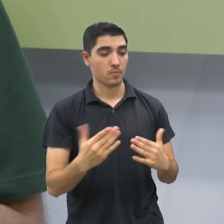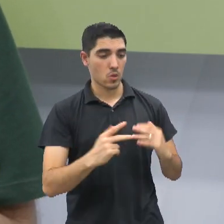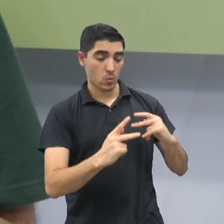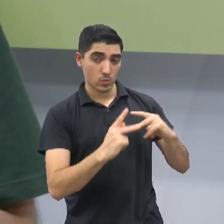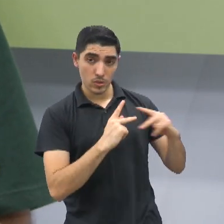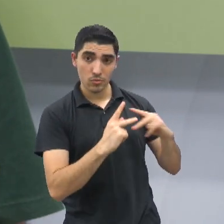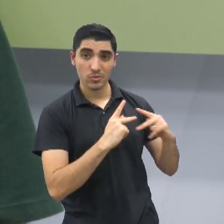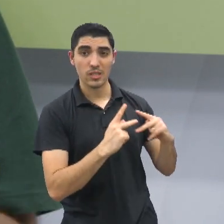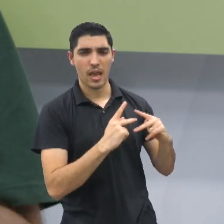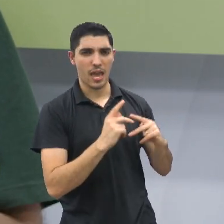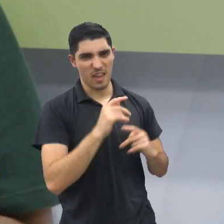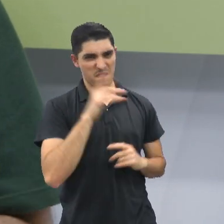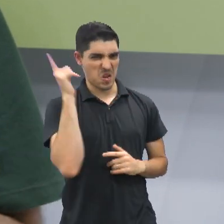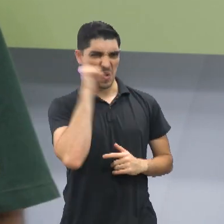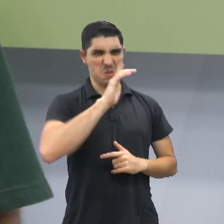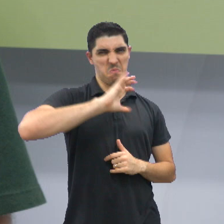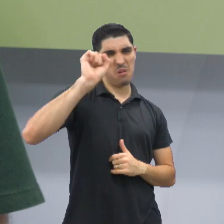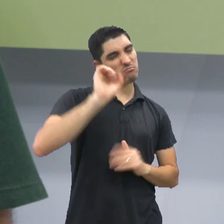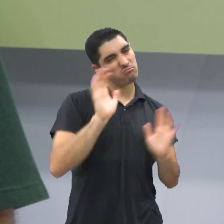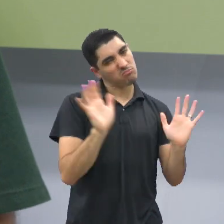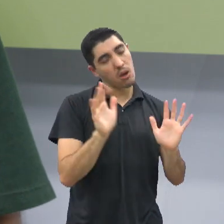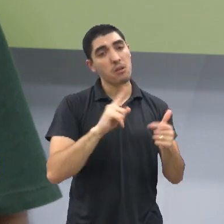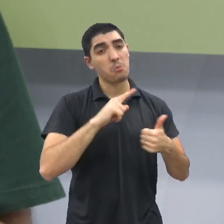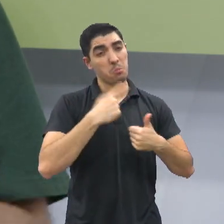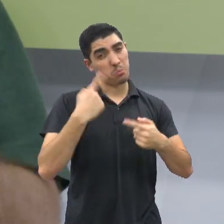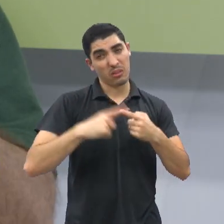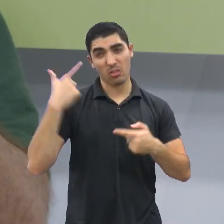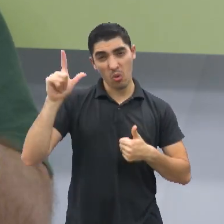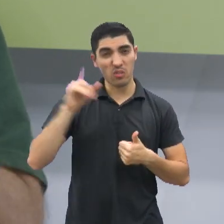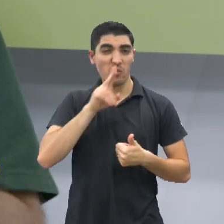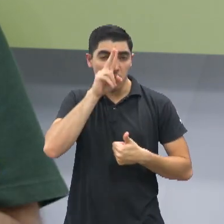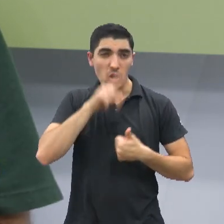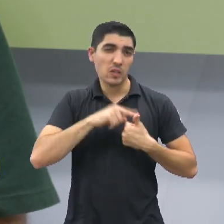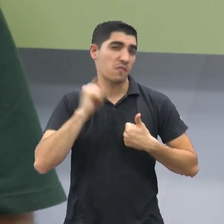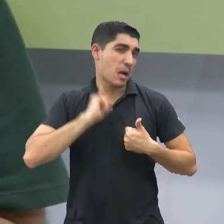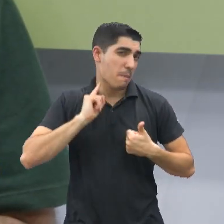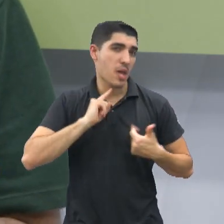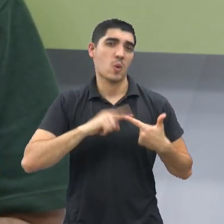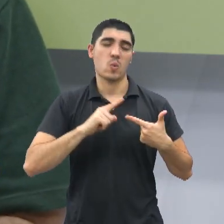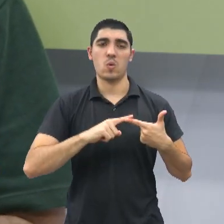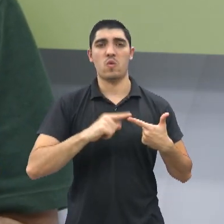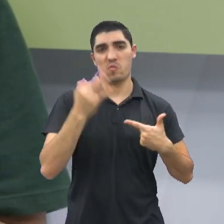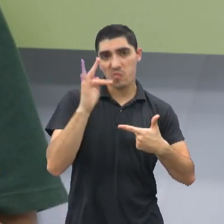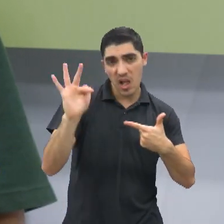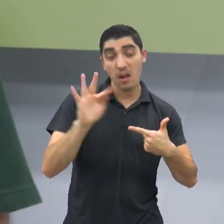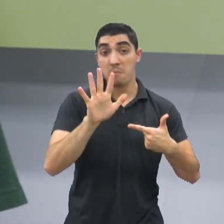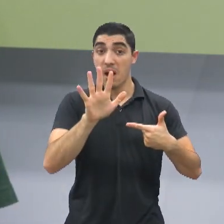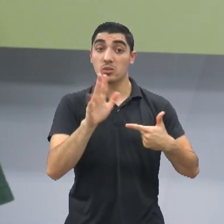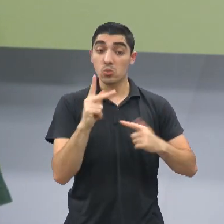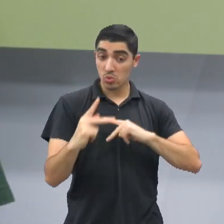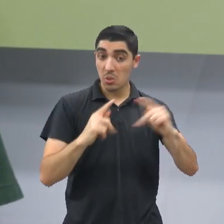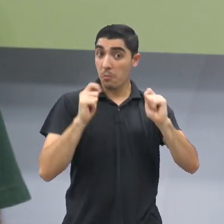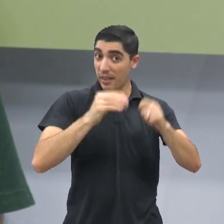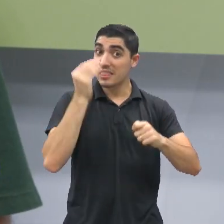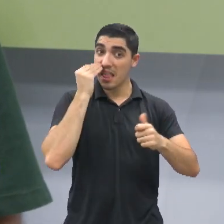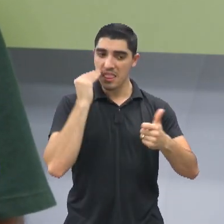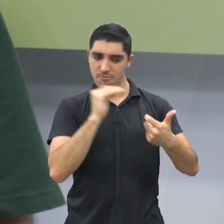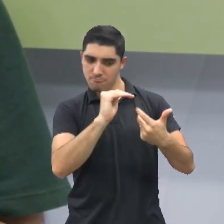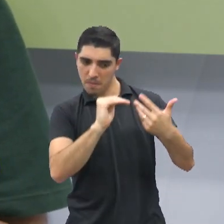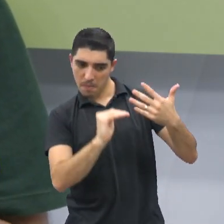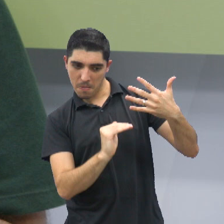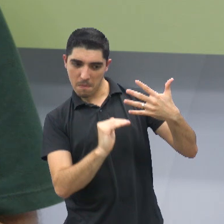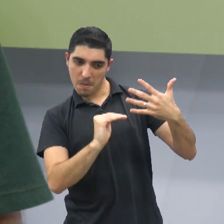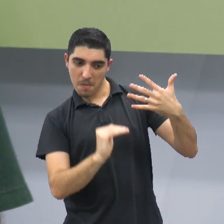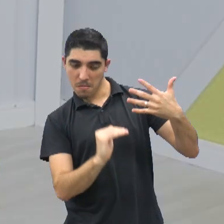ser um dos favoritos porque tem Flamengo porque tem o próprio Franca mas no meio da tabela ali pode roubar alguns pontos e